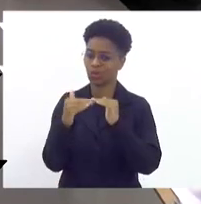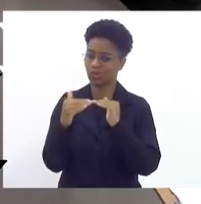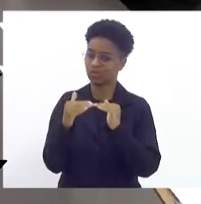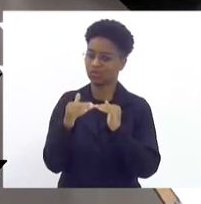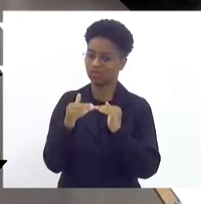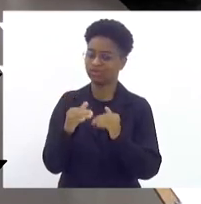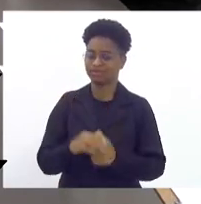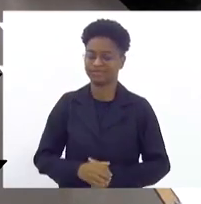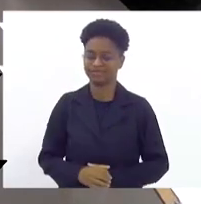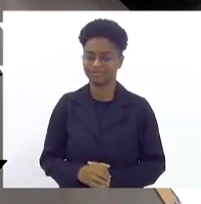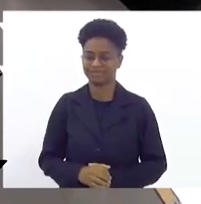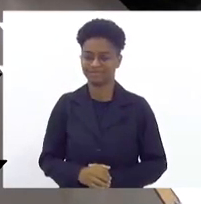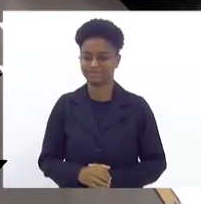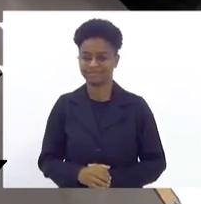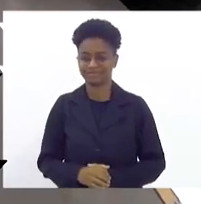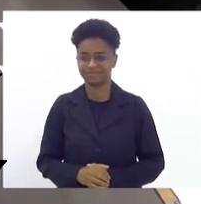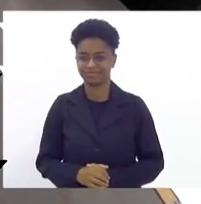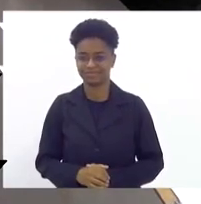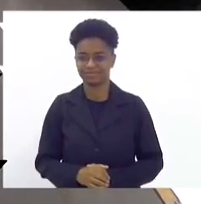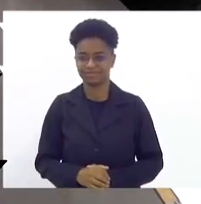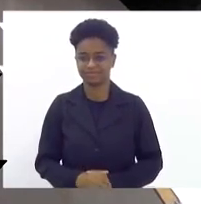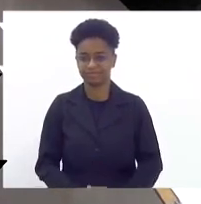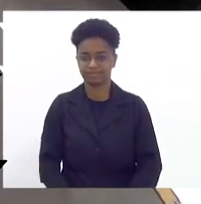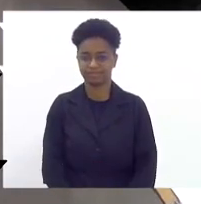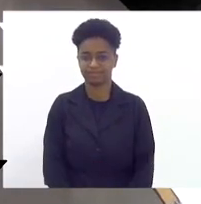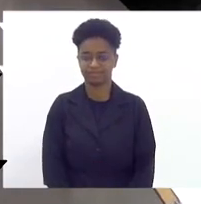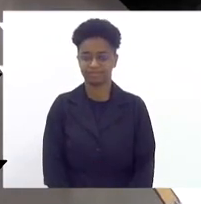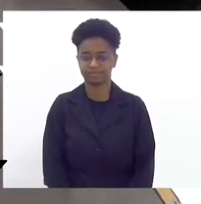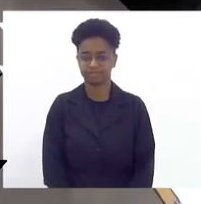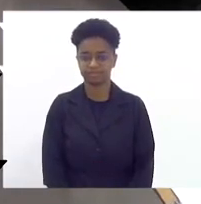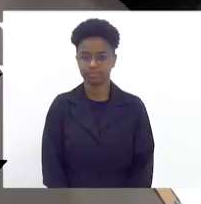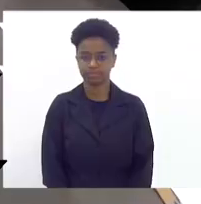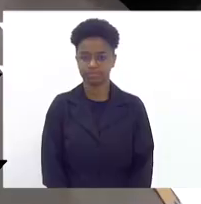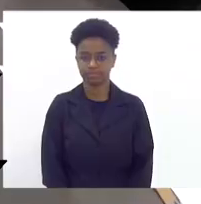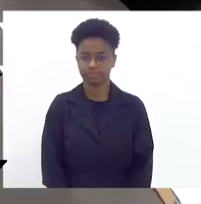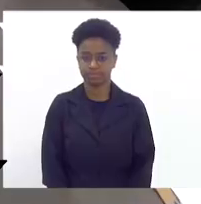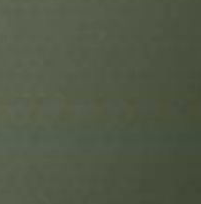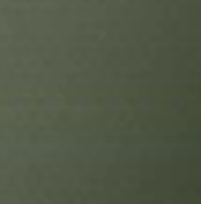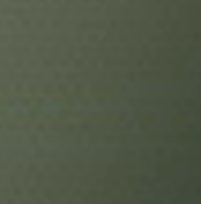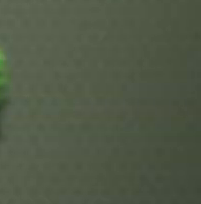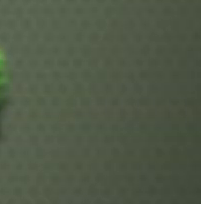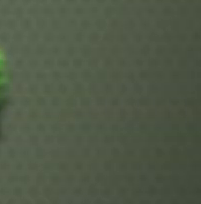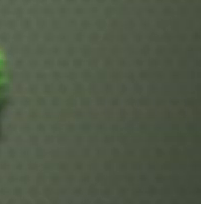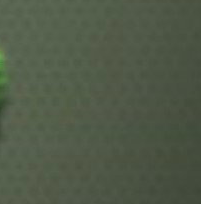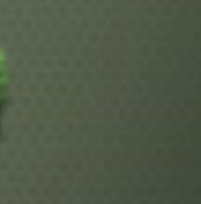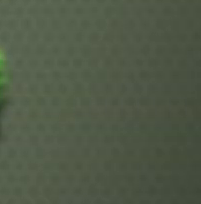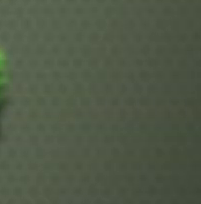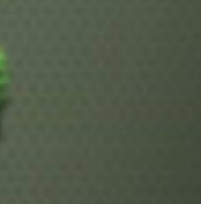Ah.